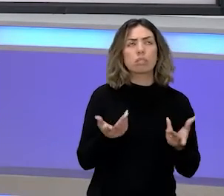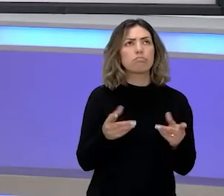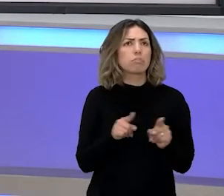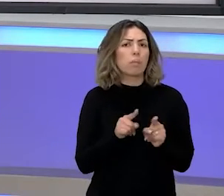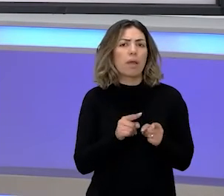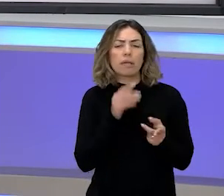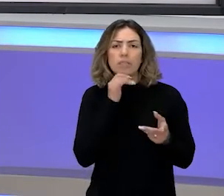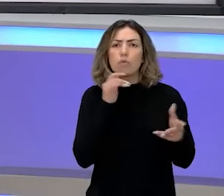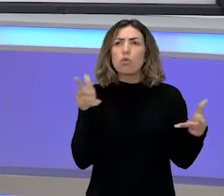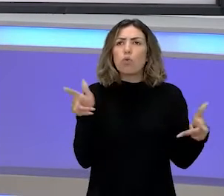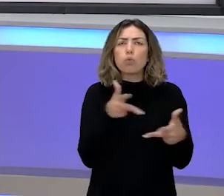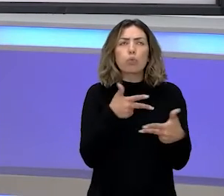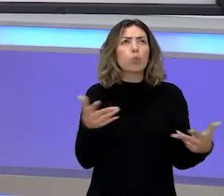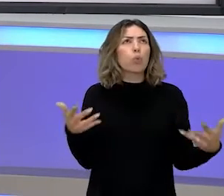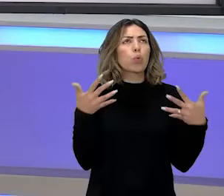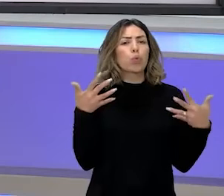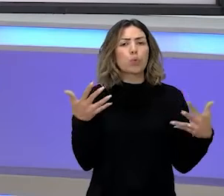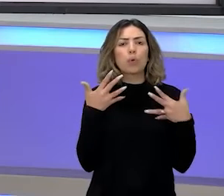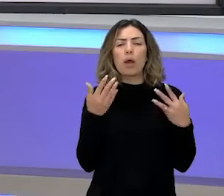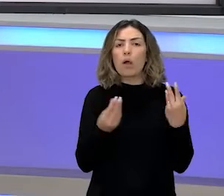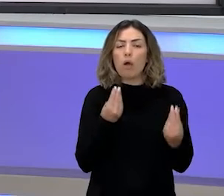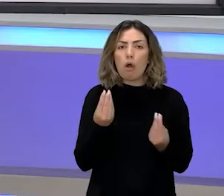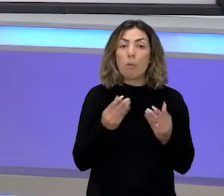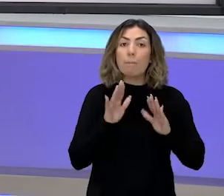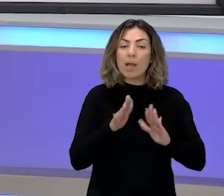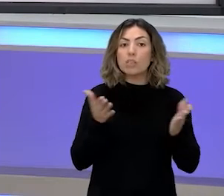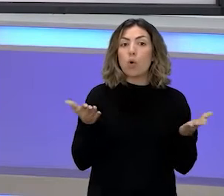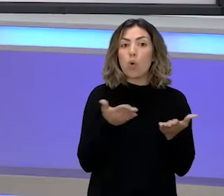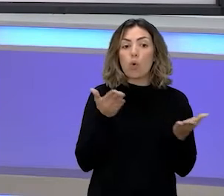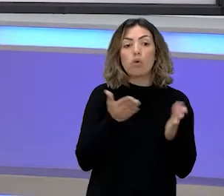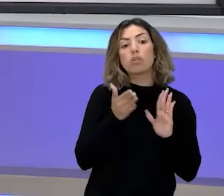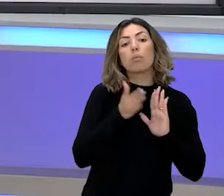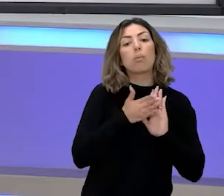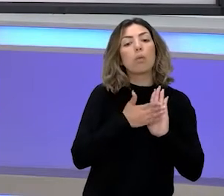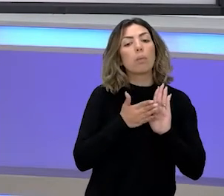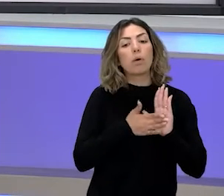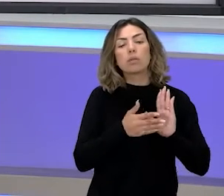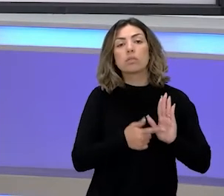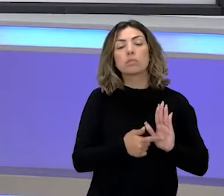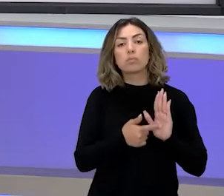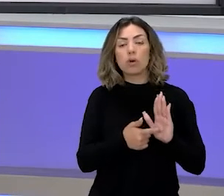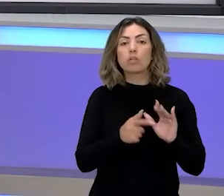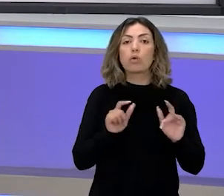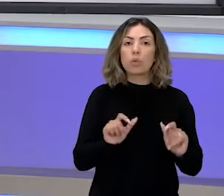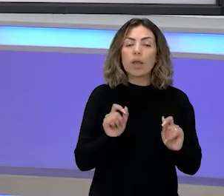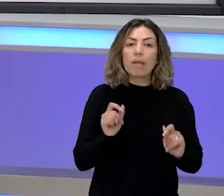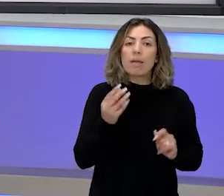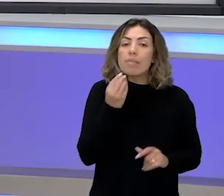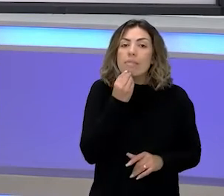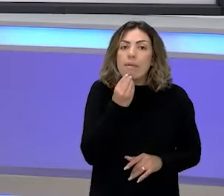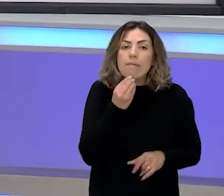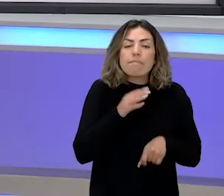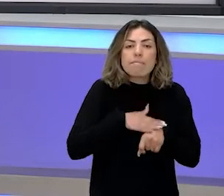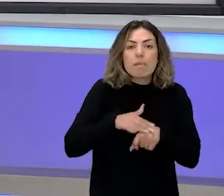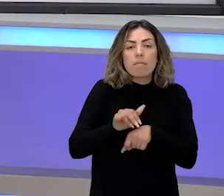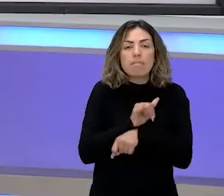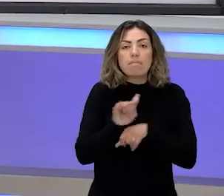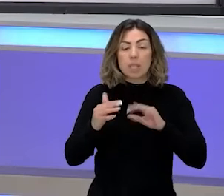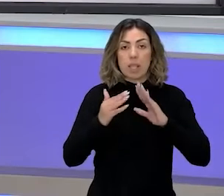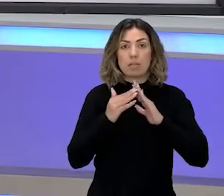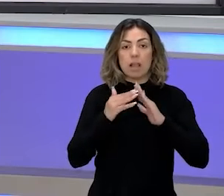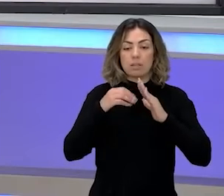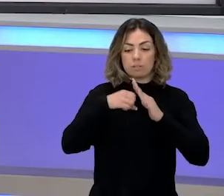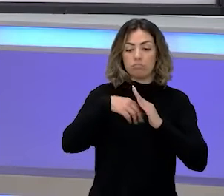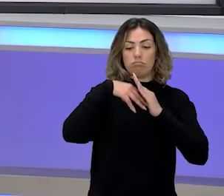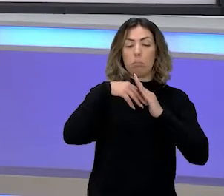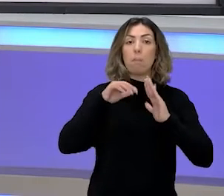a ventilação, outras coisas. Mas a proposta que a gente vai apresentar aqui é tentar iluminar uma casa com recursos